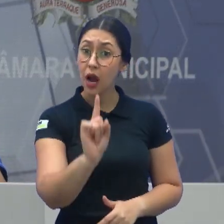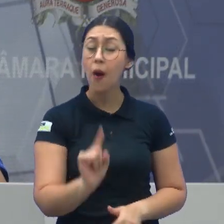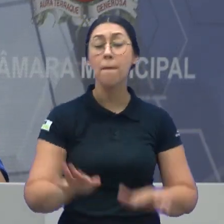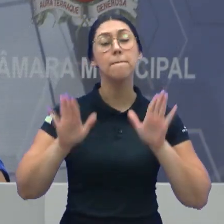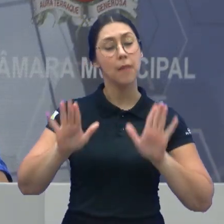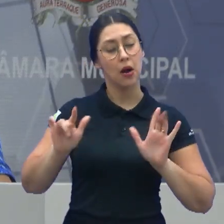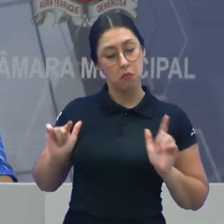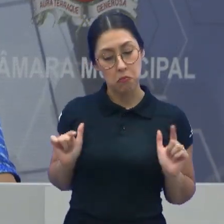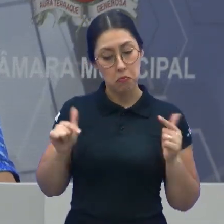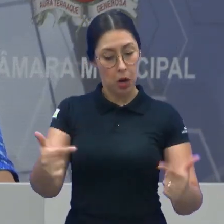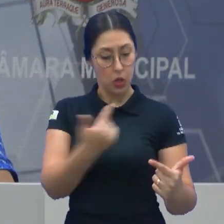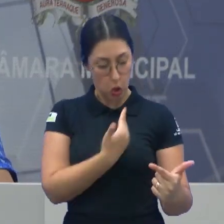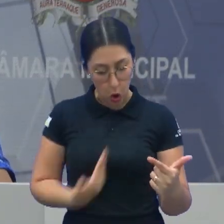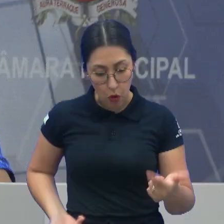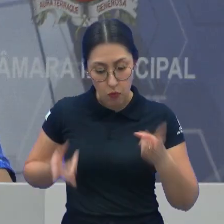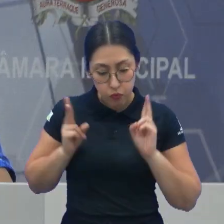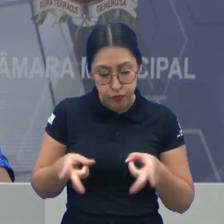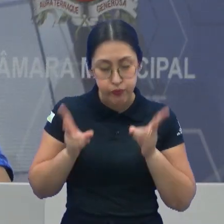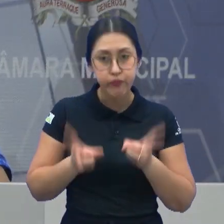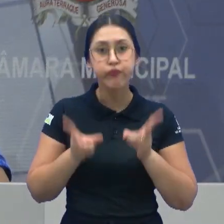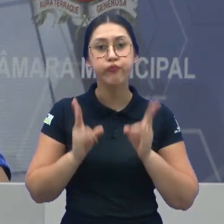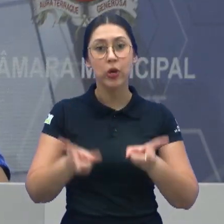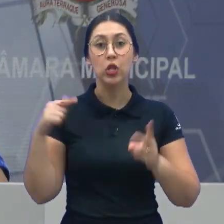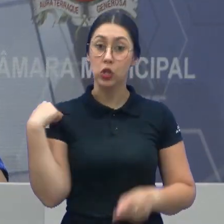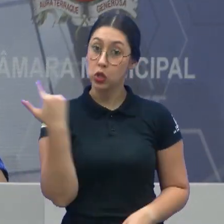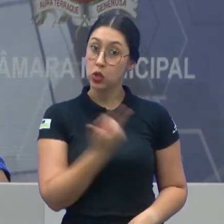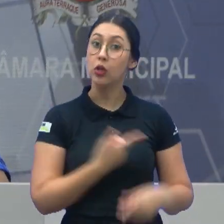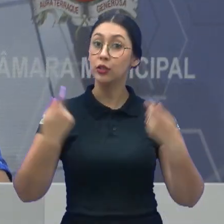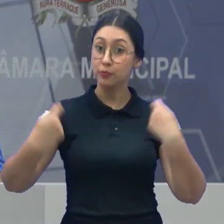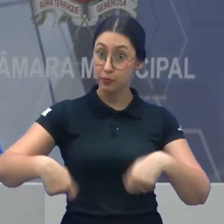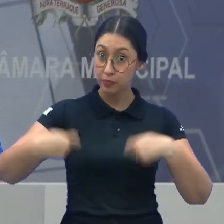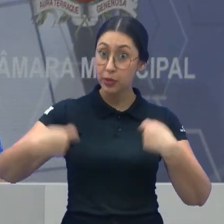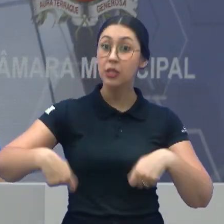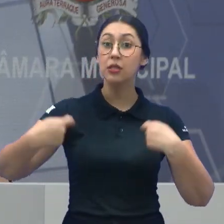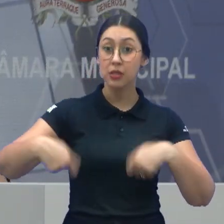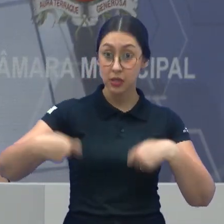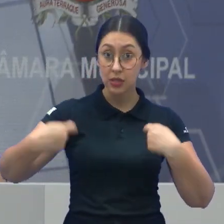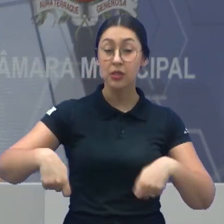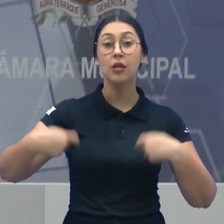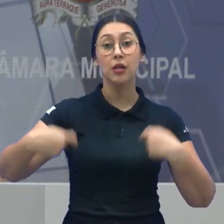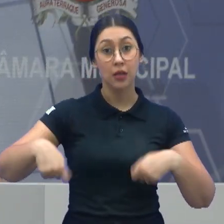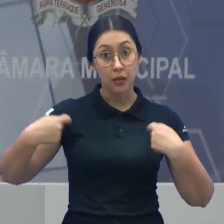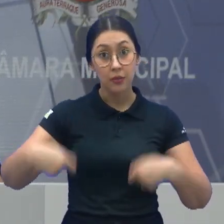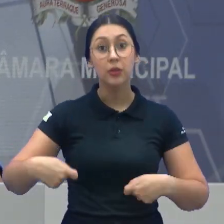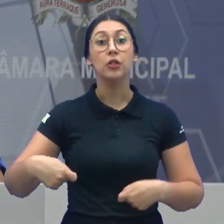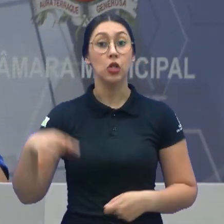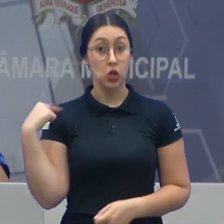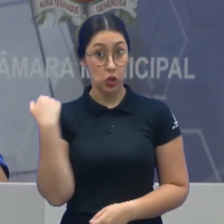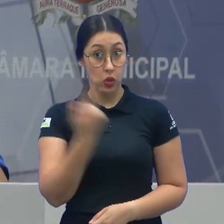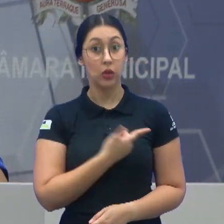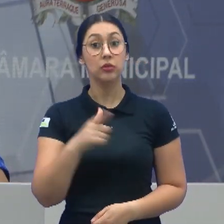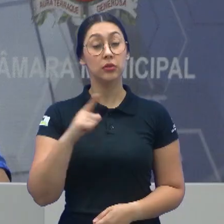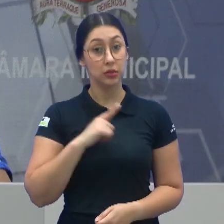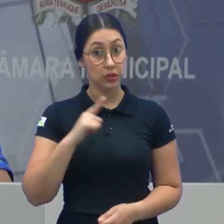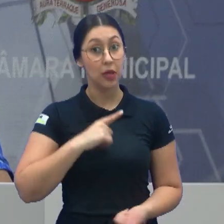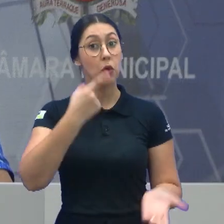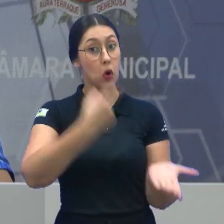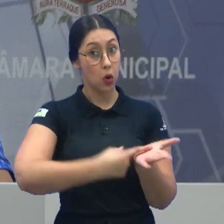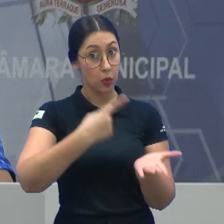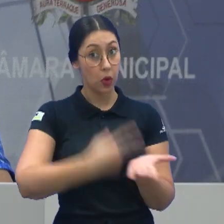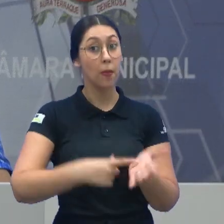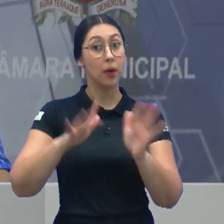pública permanente, nós temos a obrigação de propor para a cidade, nós temos o dever e o compromisso com as famílias que pedem